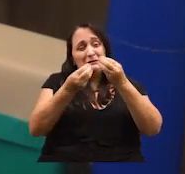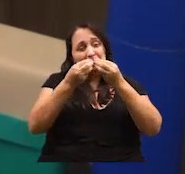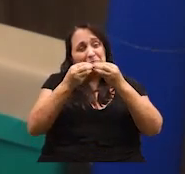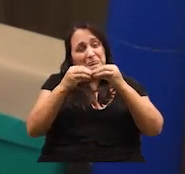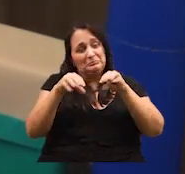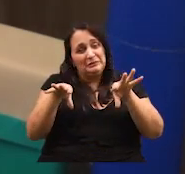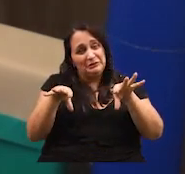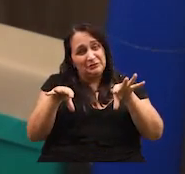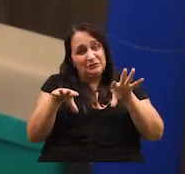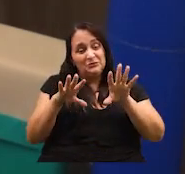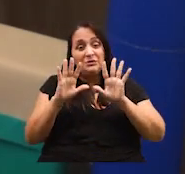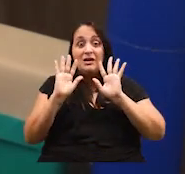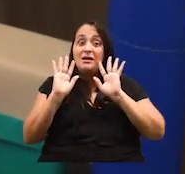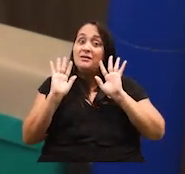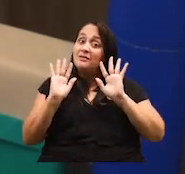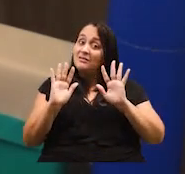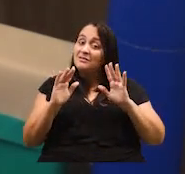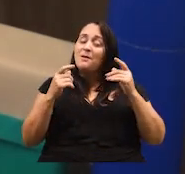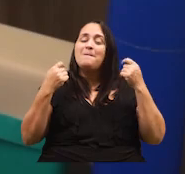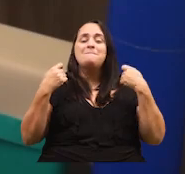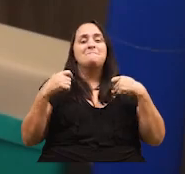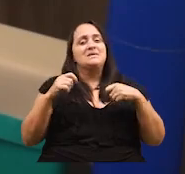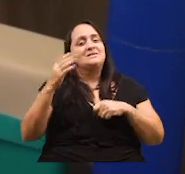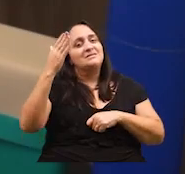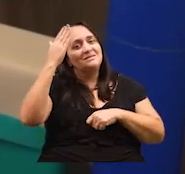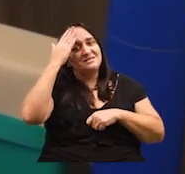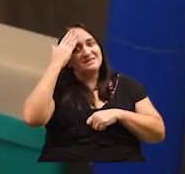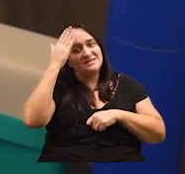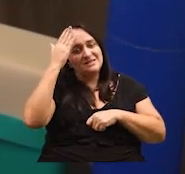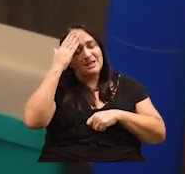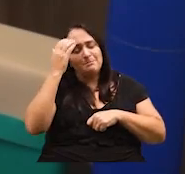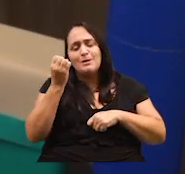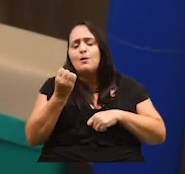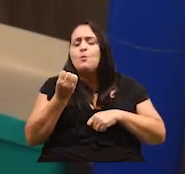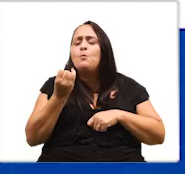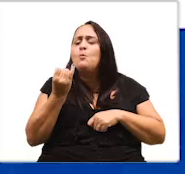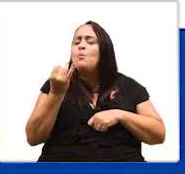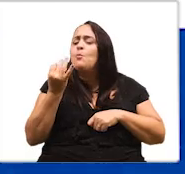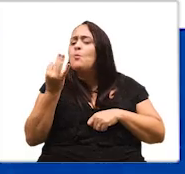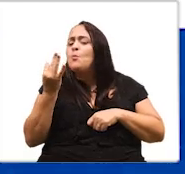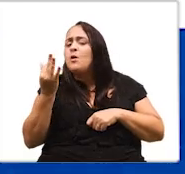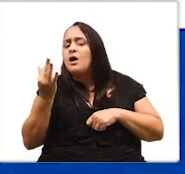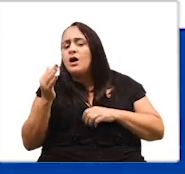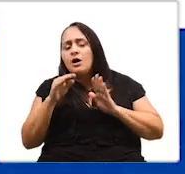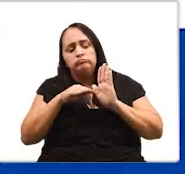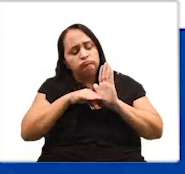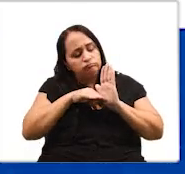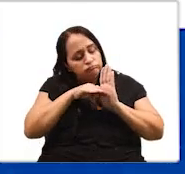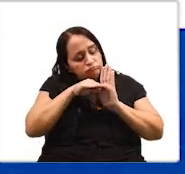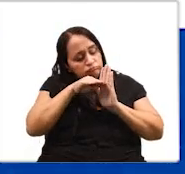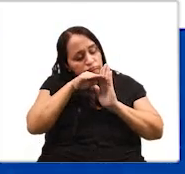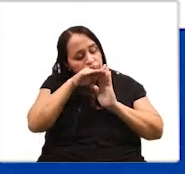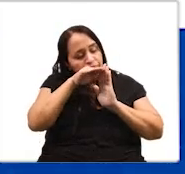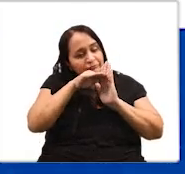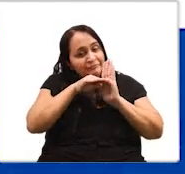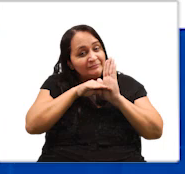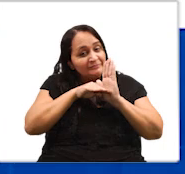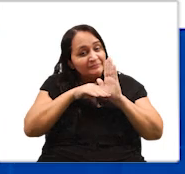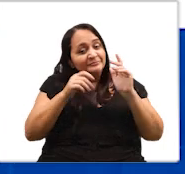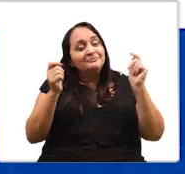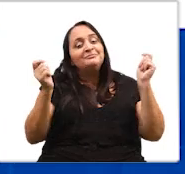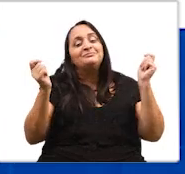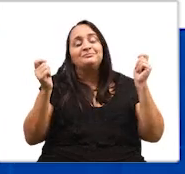a quantidade que eu vou usar para preparar aquela comida. Então, nesse caso aqui, ainda na mesma receita